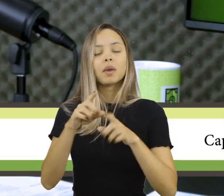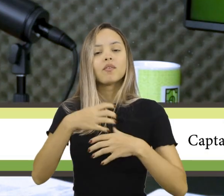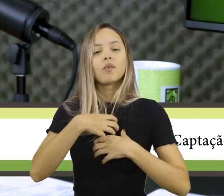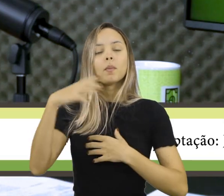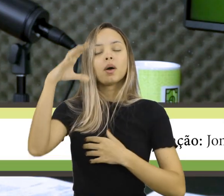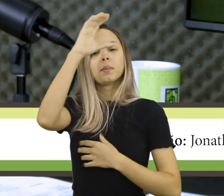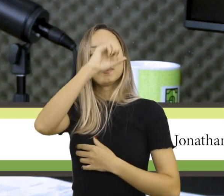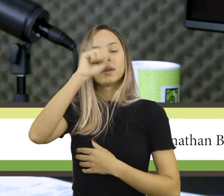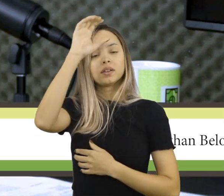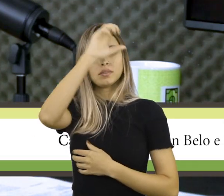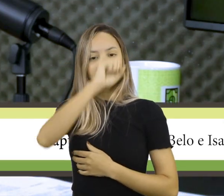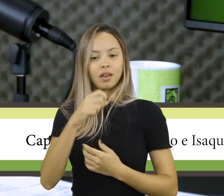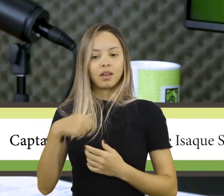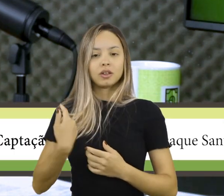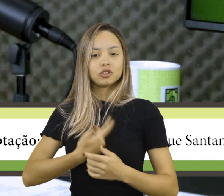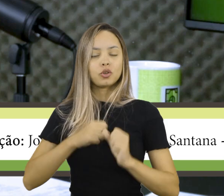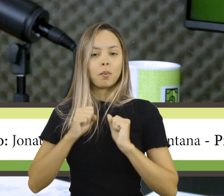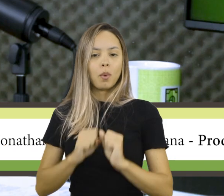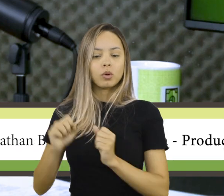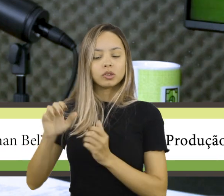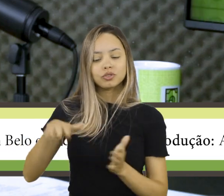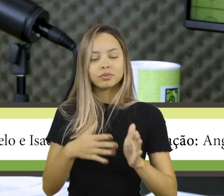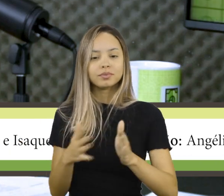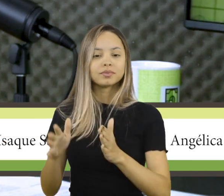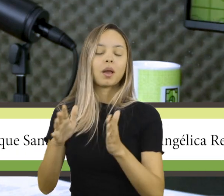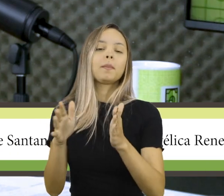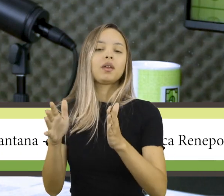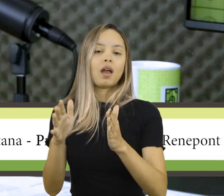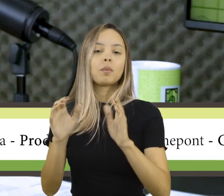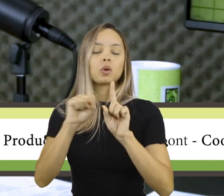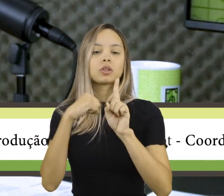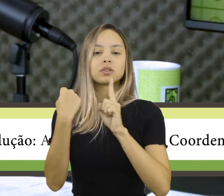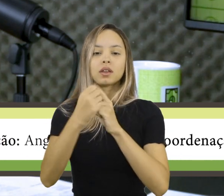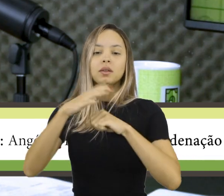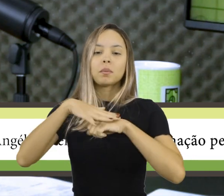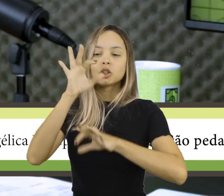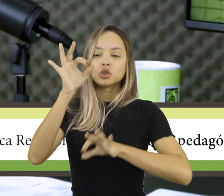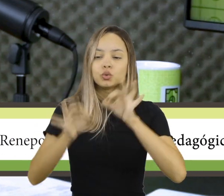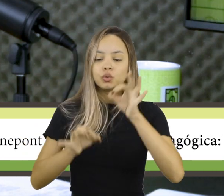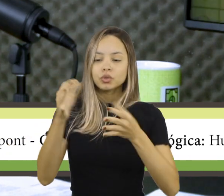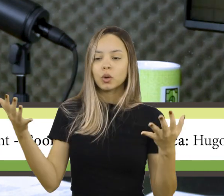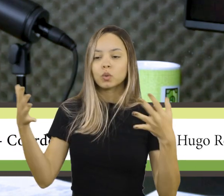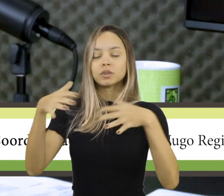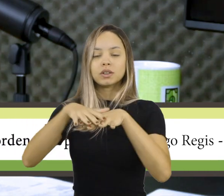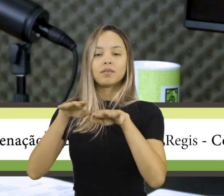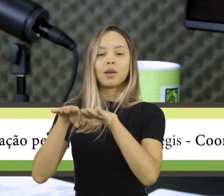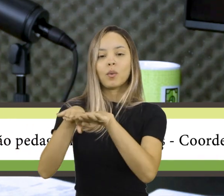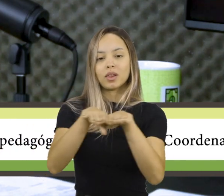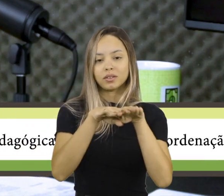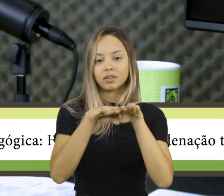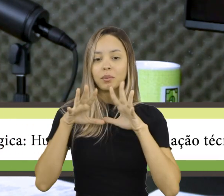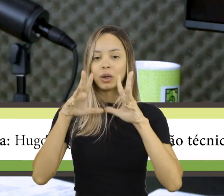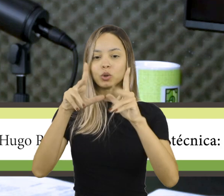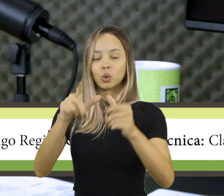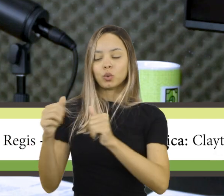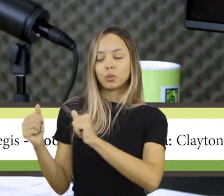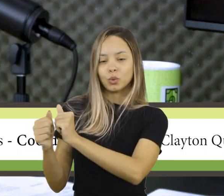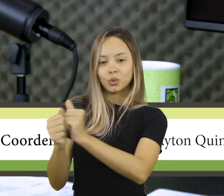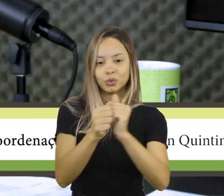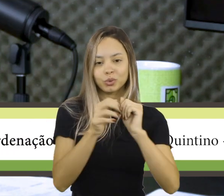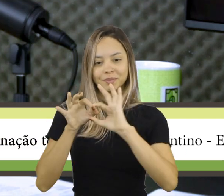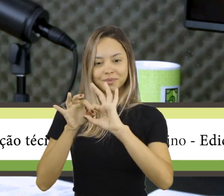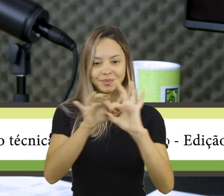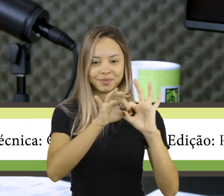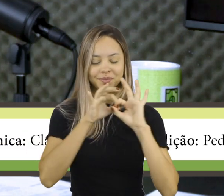jeito de aprender então que possamos caminhar para uma sociedade mais justa inclusiva igualitária com todo mundo dando